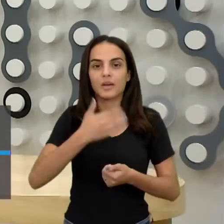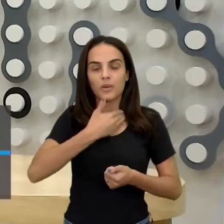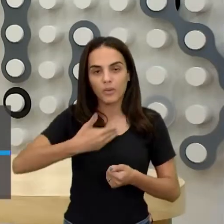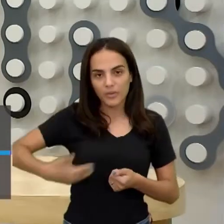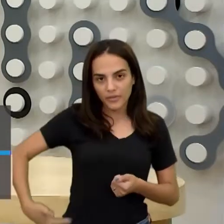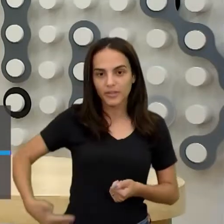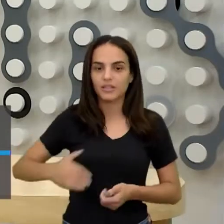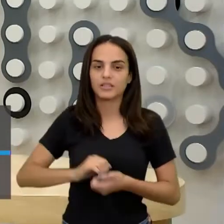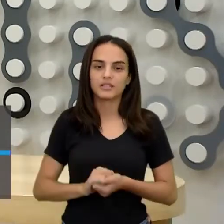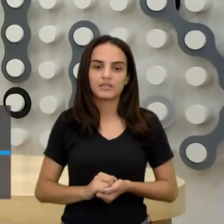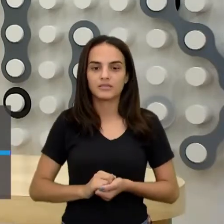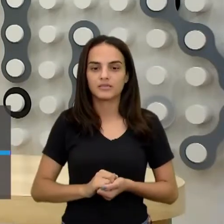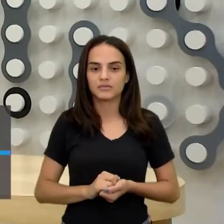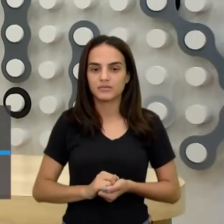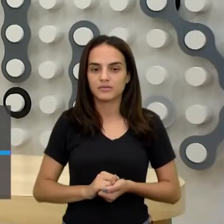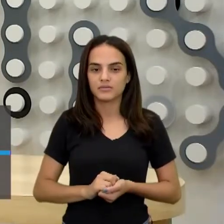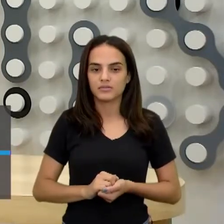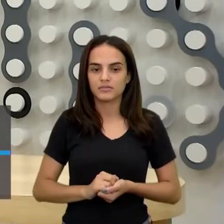governos,